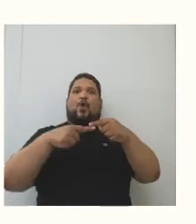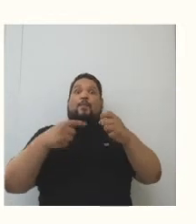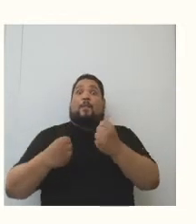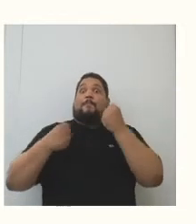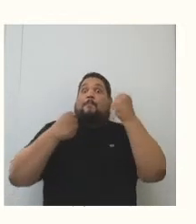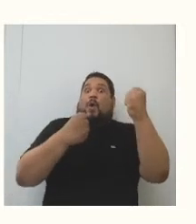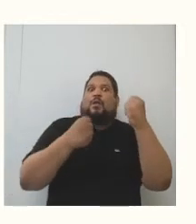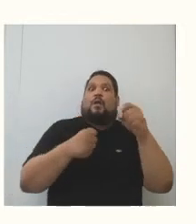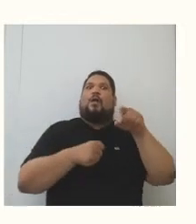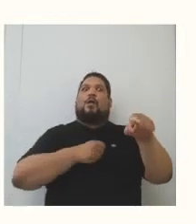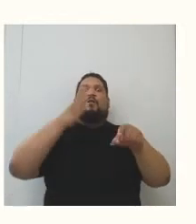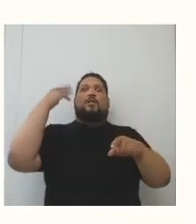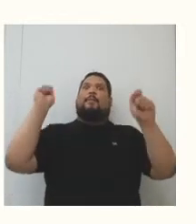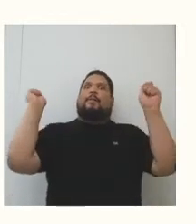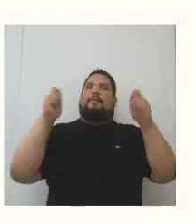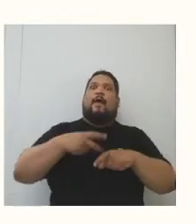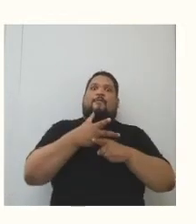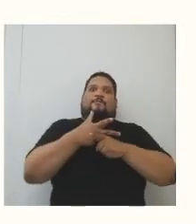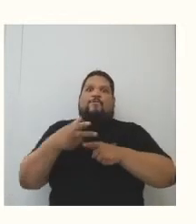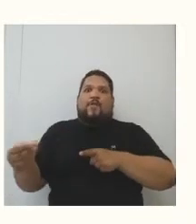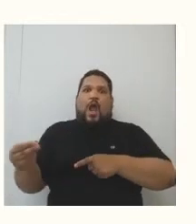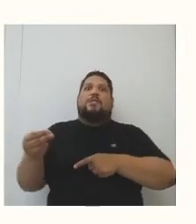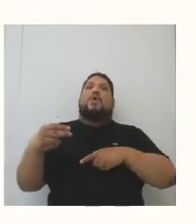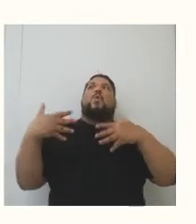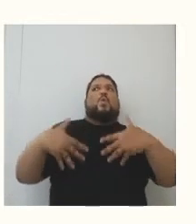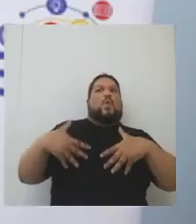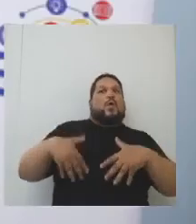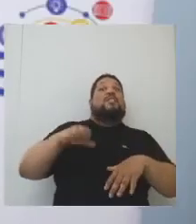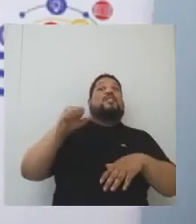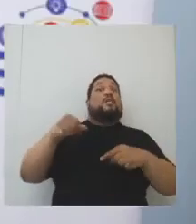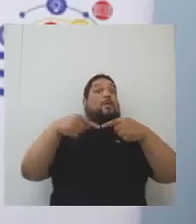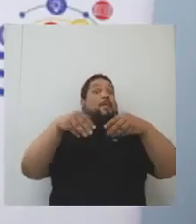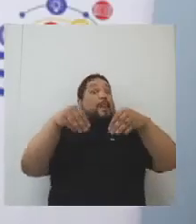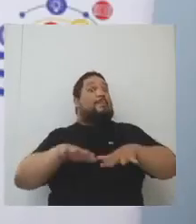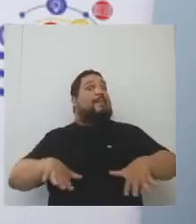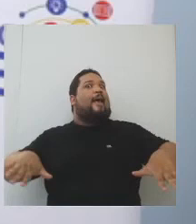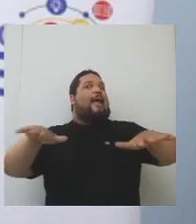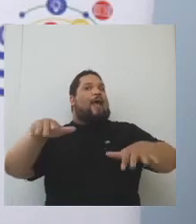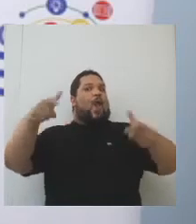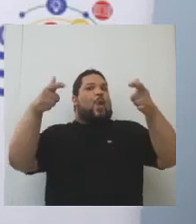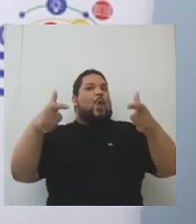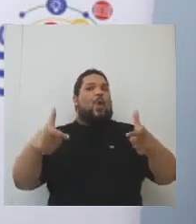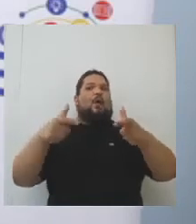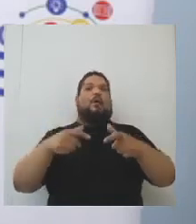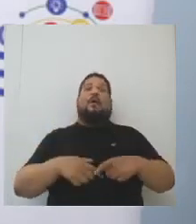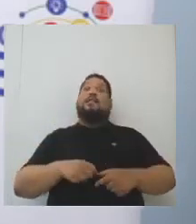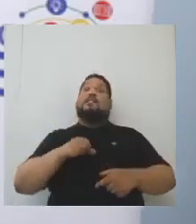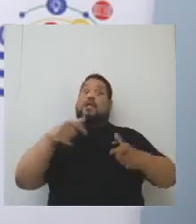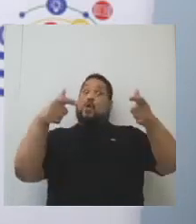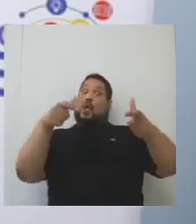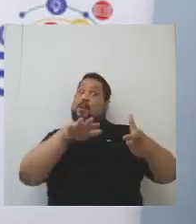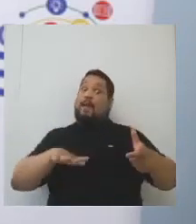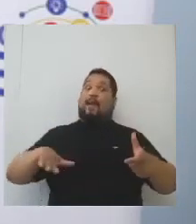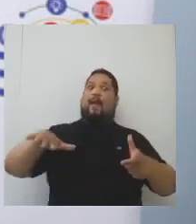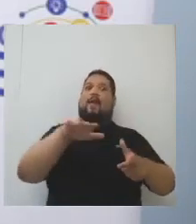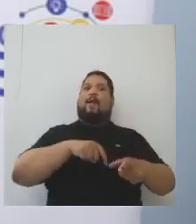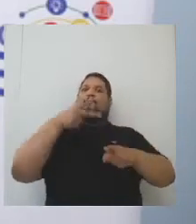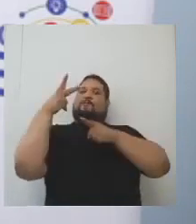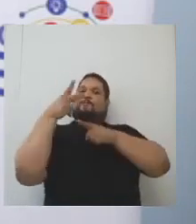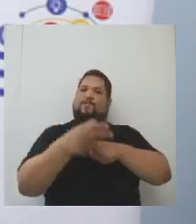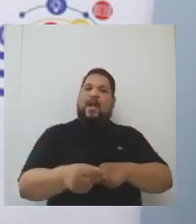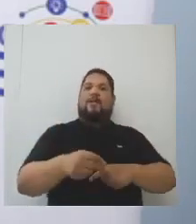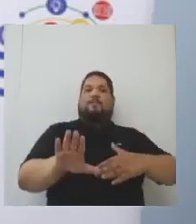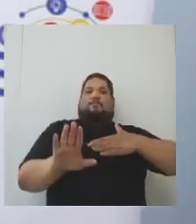poderoso e ele sabe que vai vencer se na ocasião a guerra for na terra. Olha lá, se for na terra, vitória de